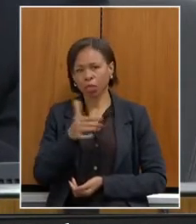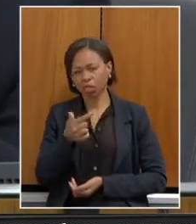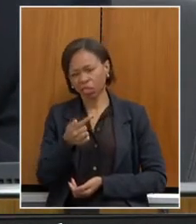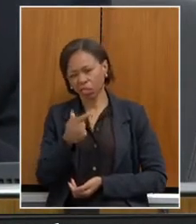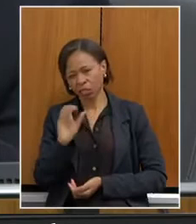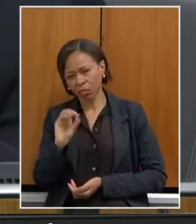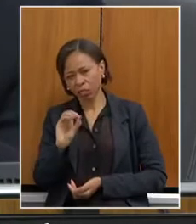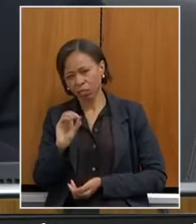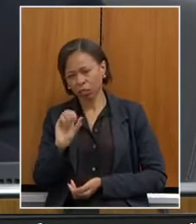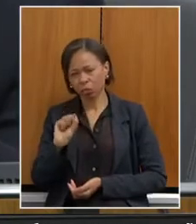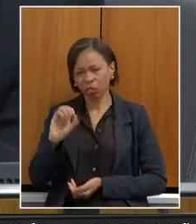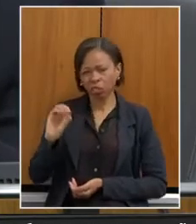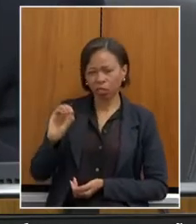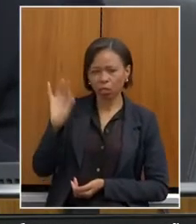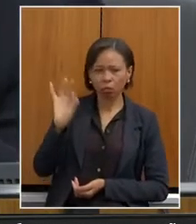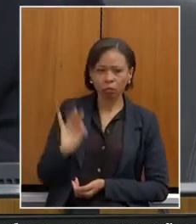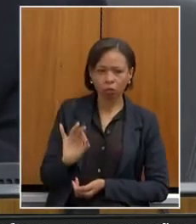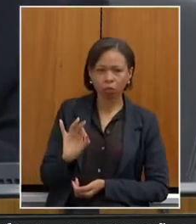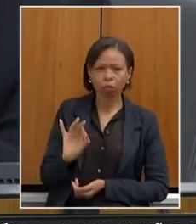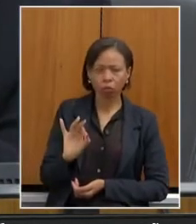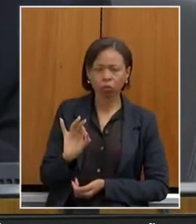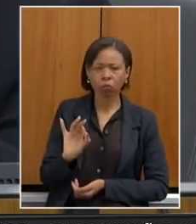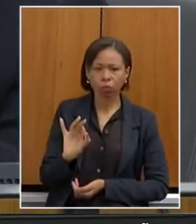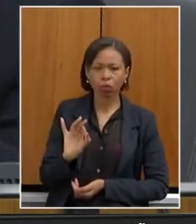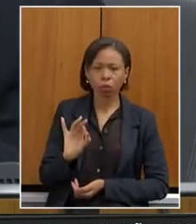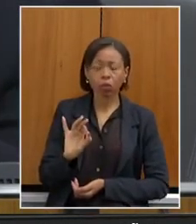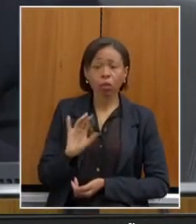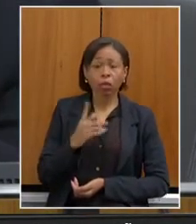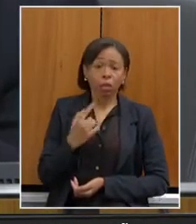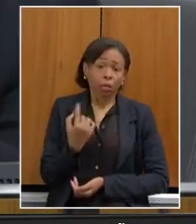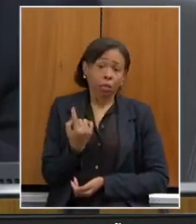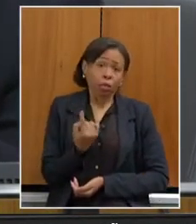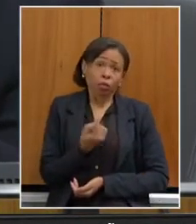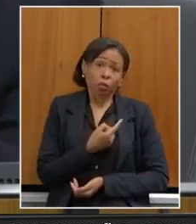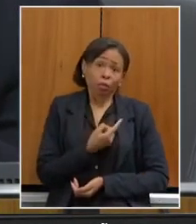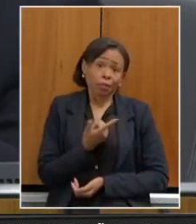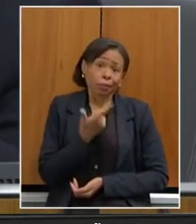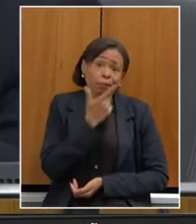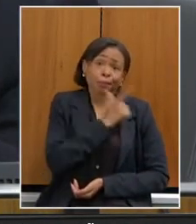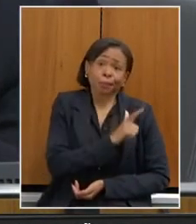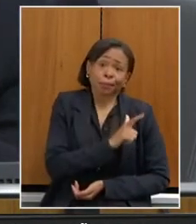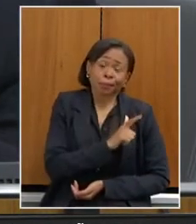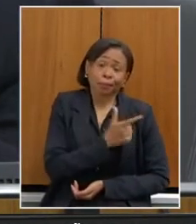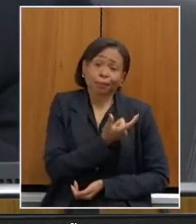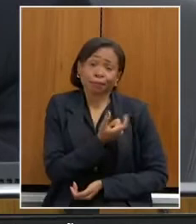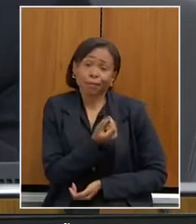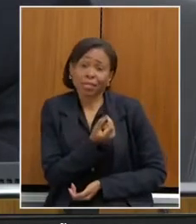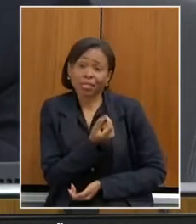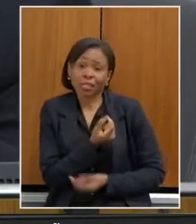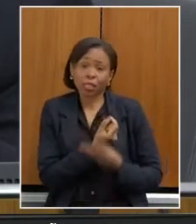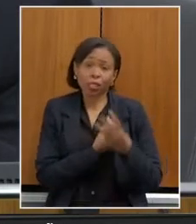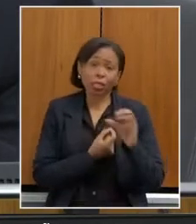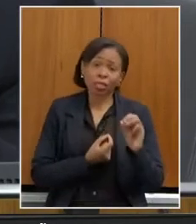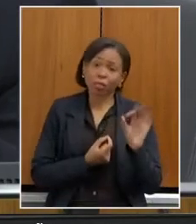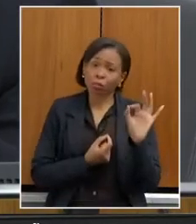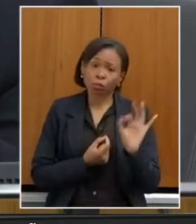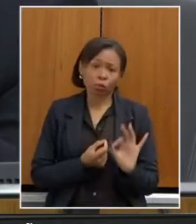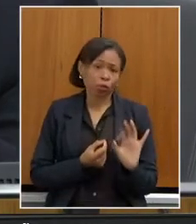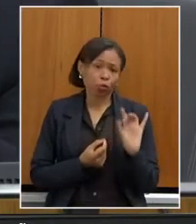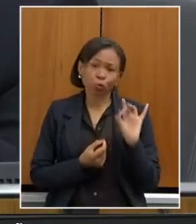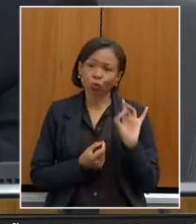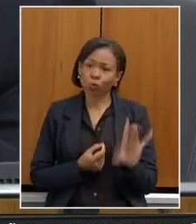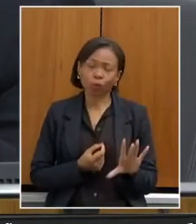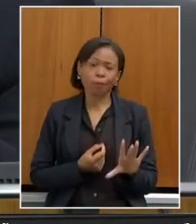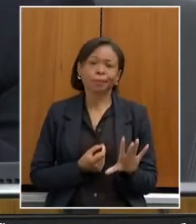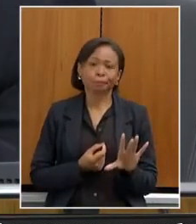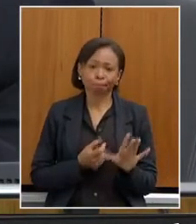insustentabilidade ou seja a gente só recupera 20 a 30% do seu custo em produção isso